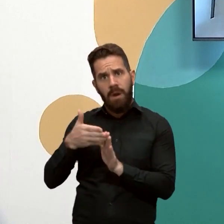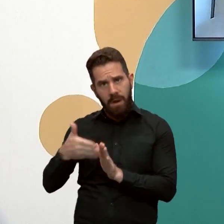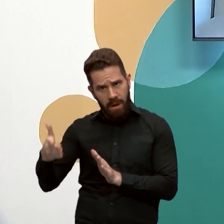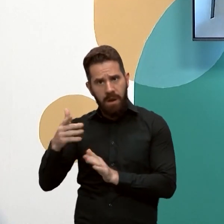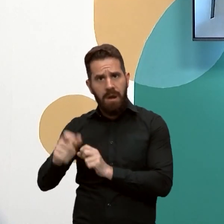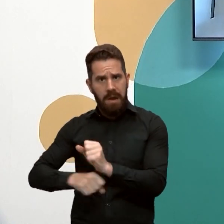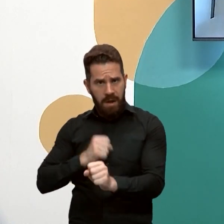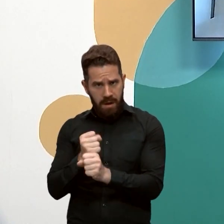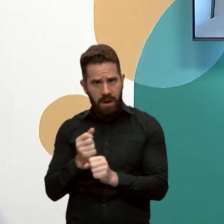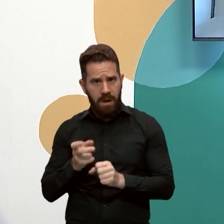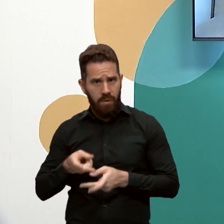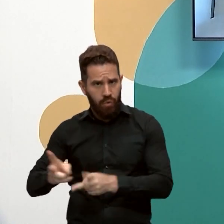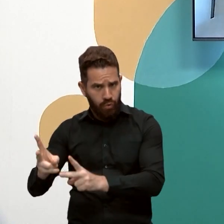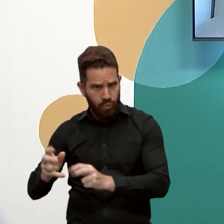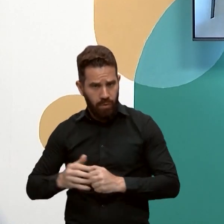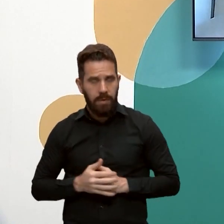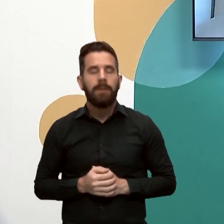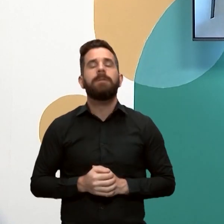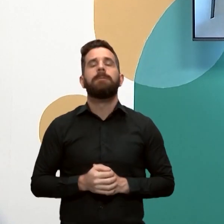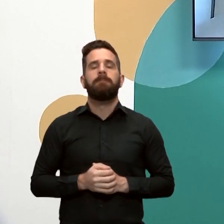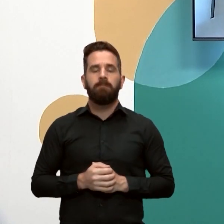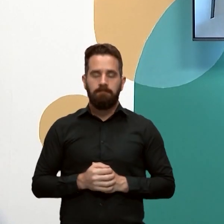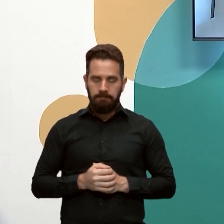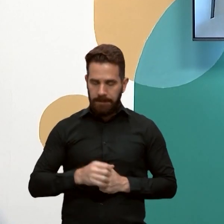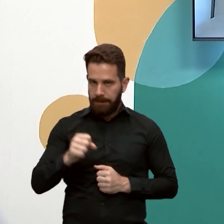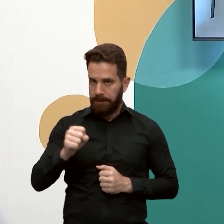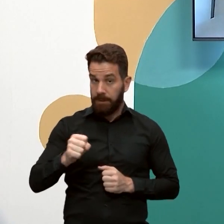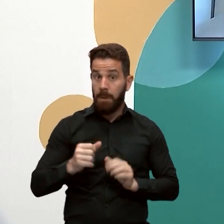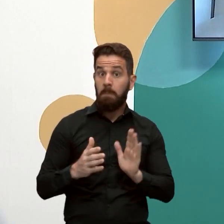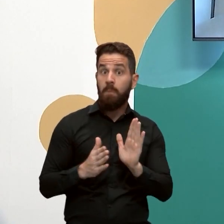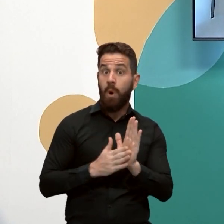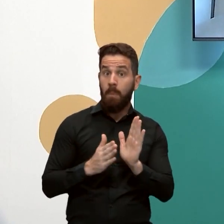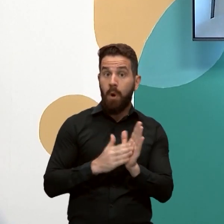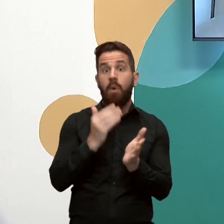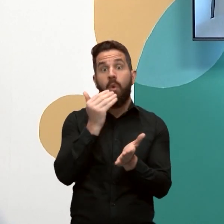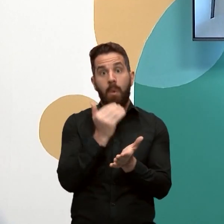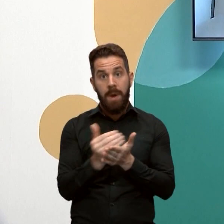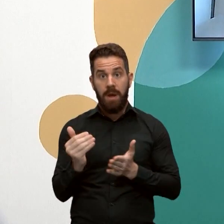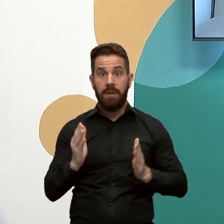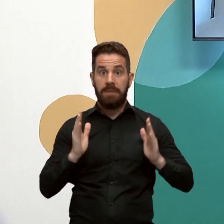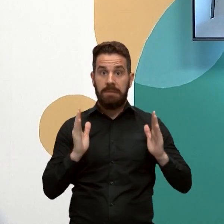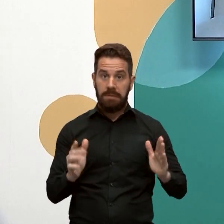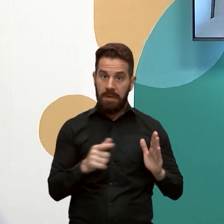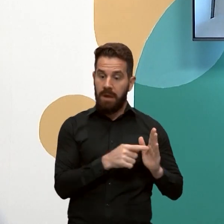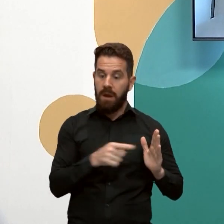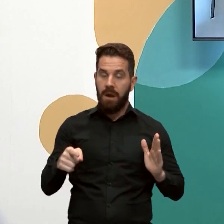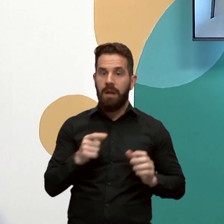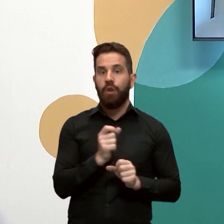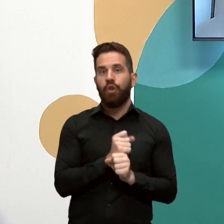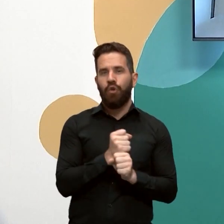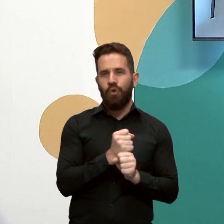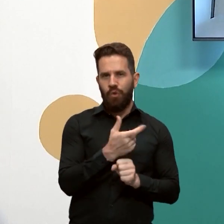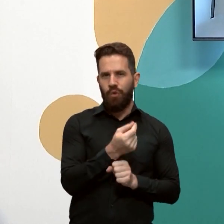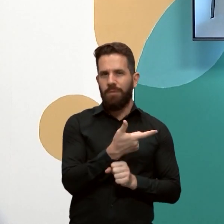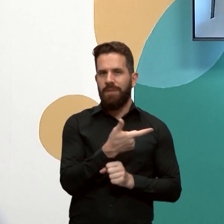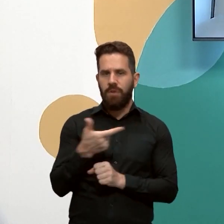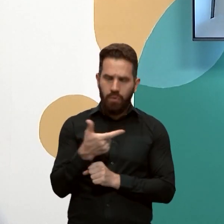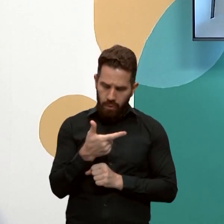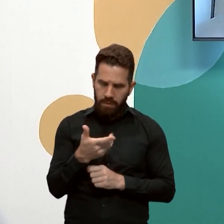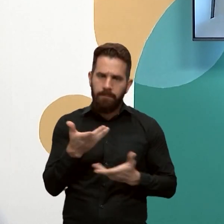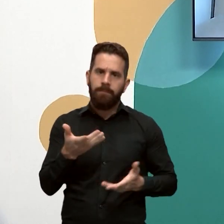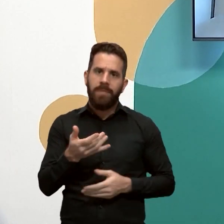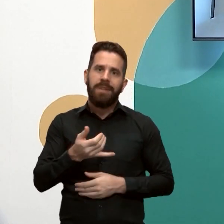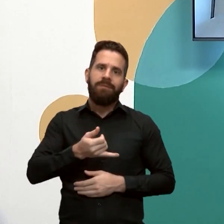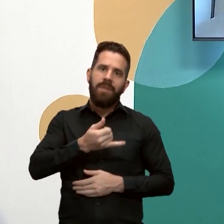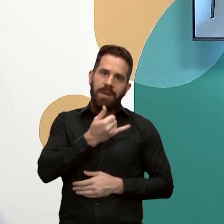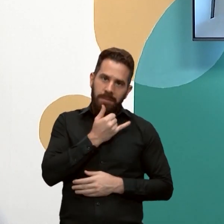tradução. Isso, a nossa proposta é que a gente comece com essa edição de 2022. Infelizmente, a gente não tem condições ainda de